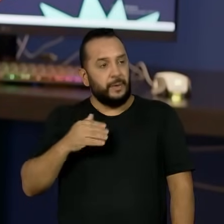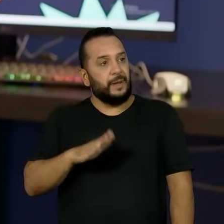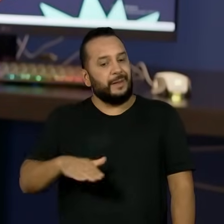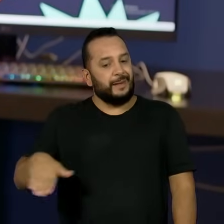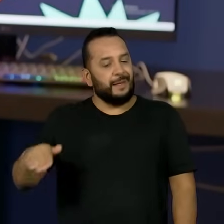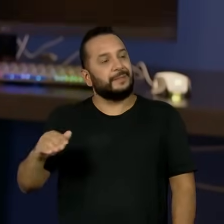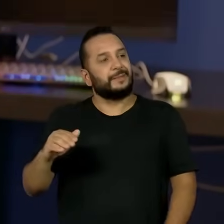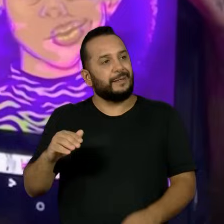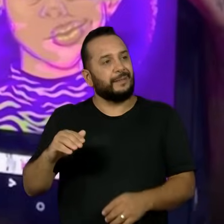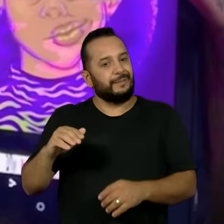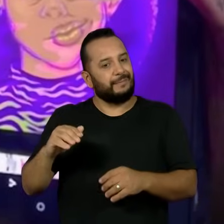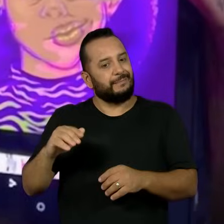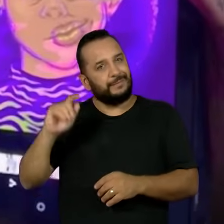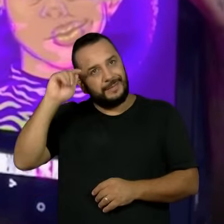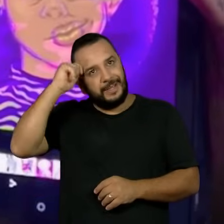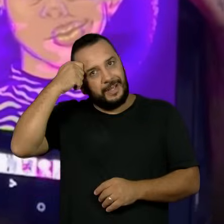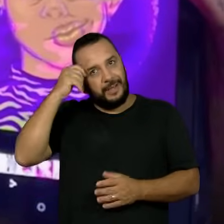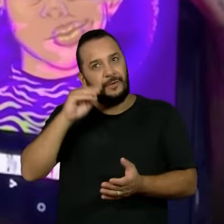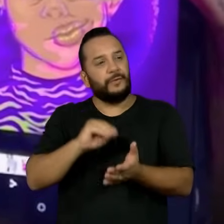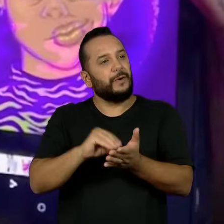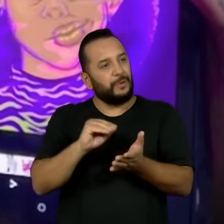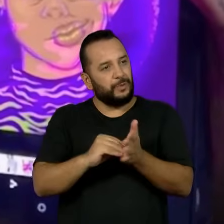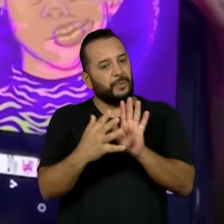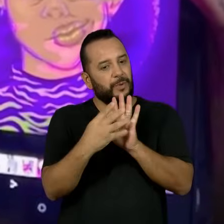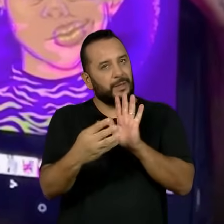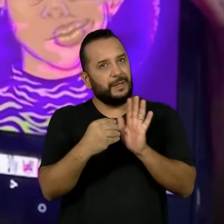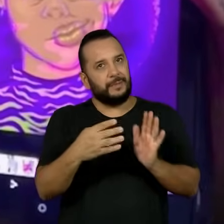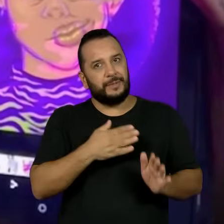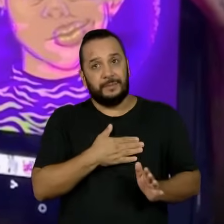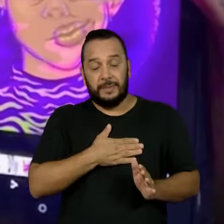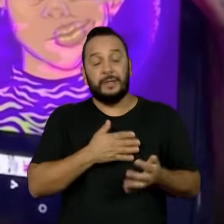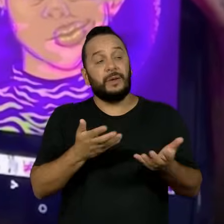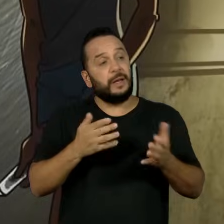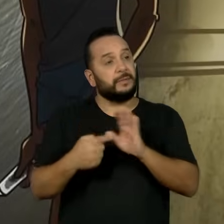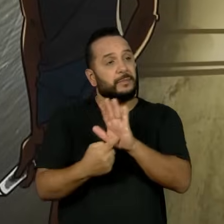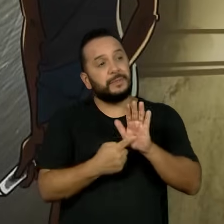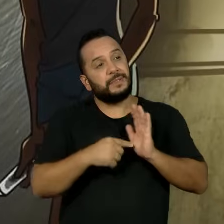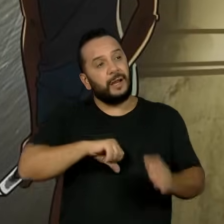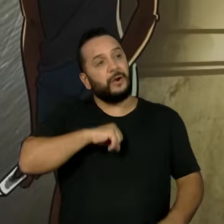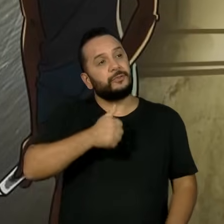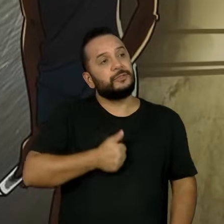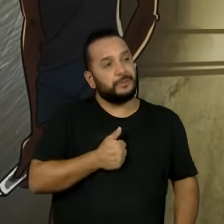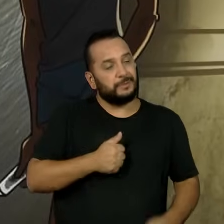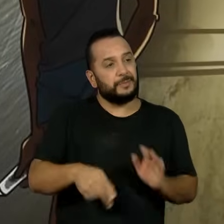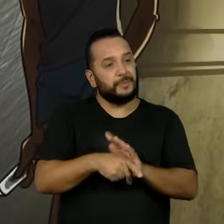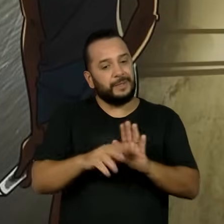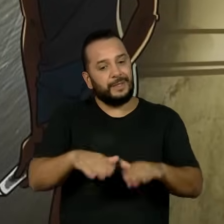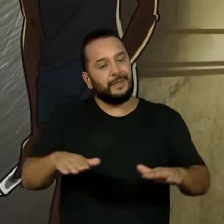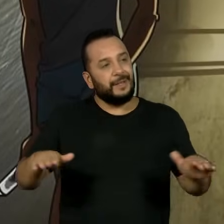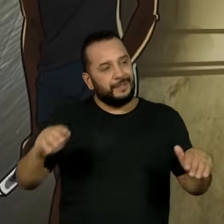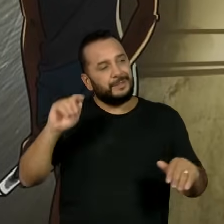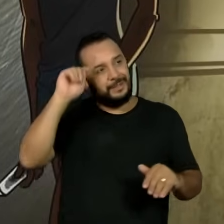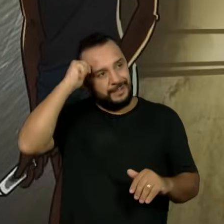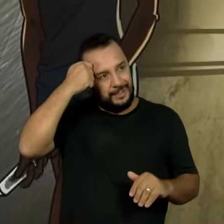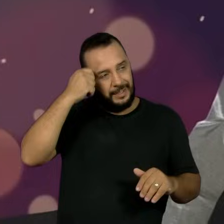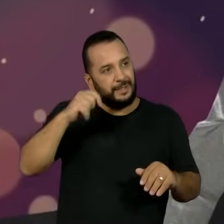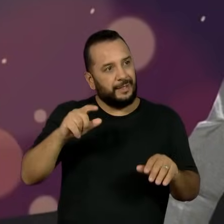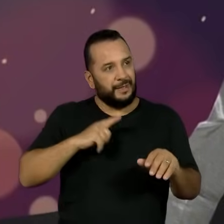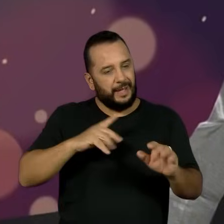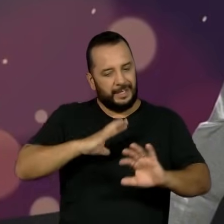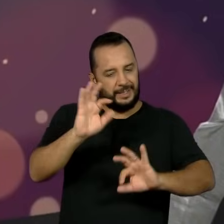eu quero trazer e deixar para essas crianças um pouco de autoestima, tanto estética quanto intelectual,